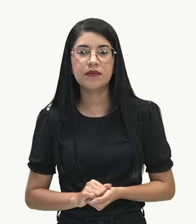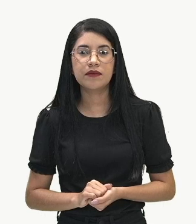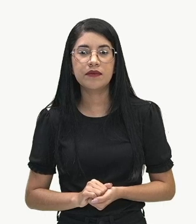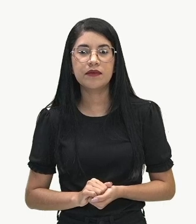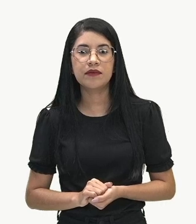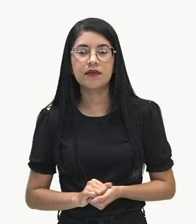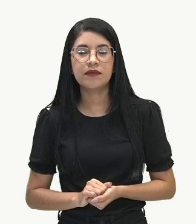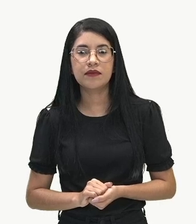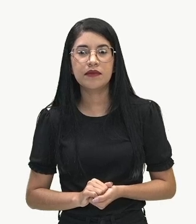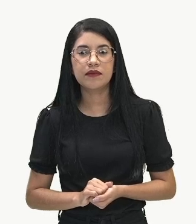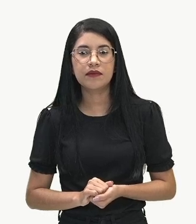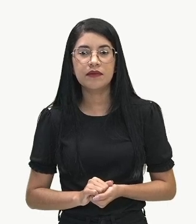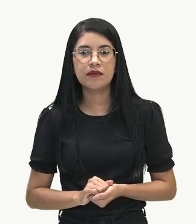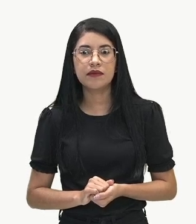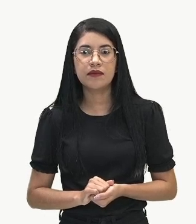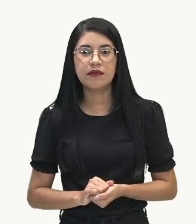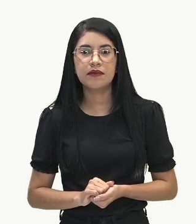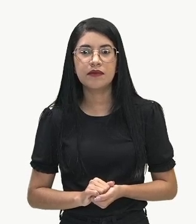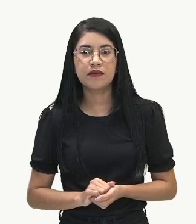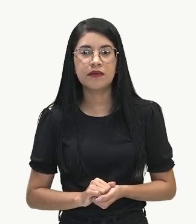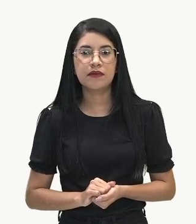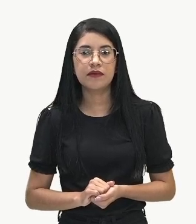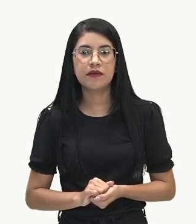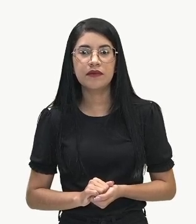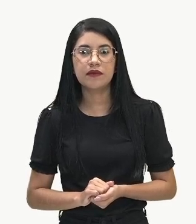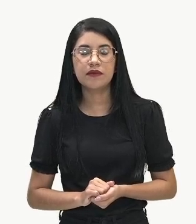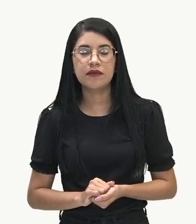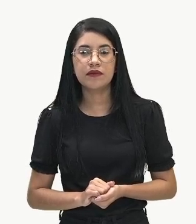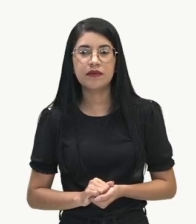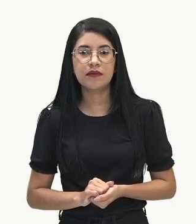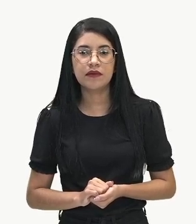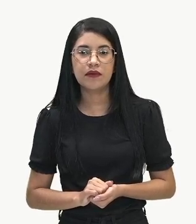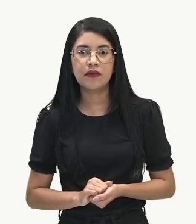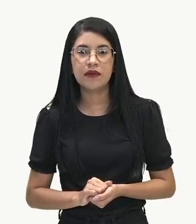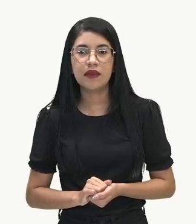menos com mais dá menos. Então, vamos tirar isso aqui.